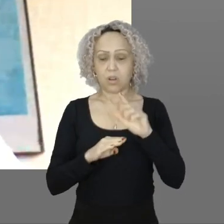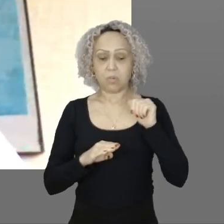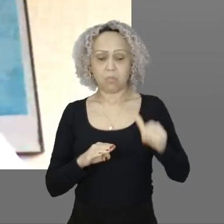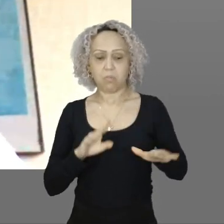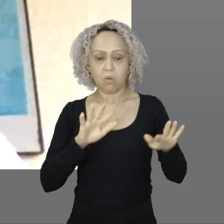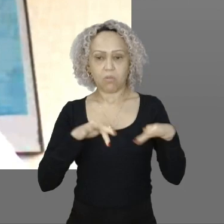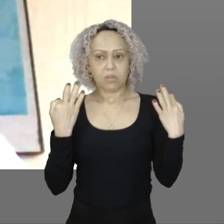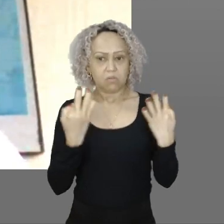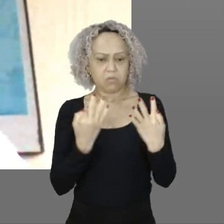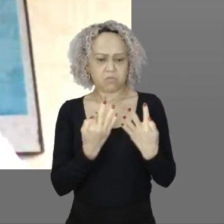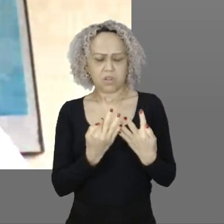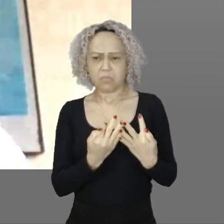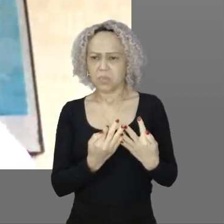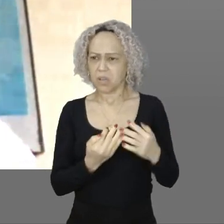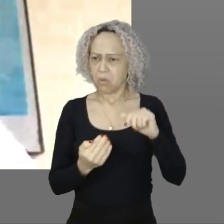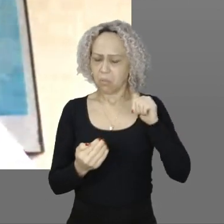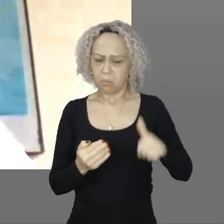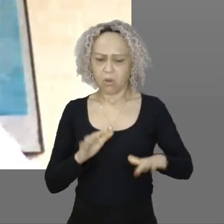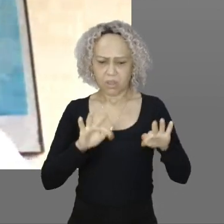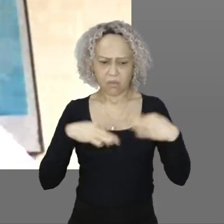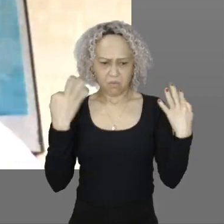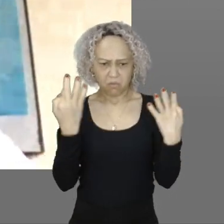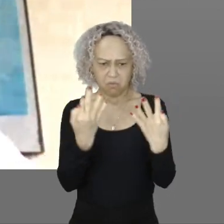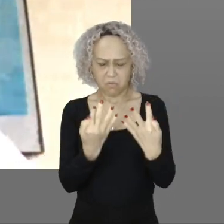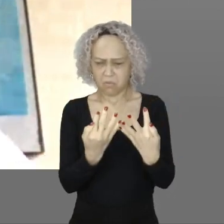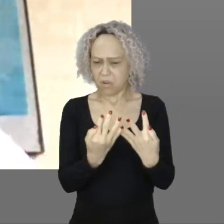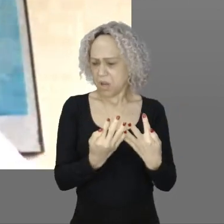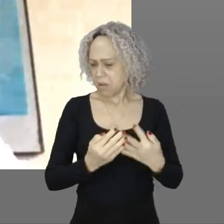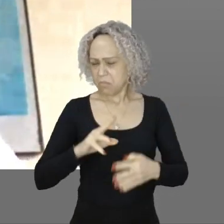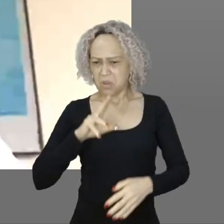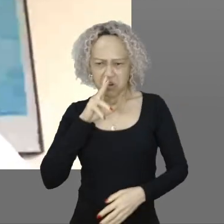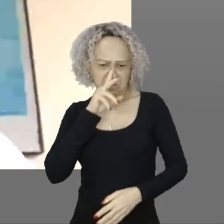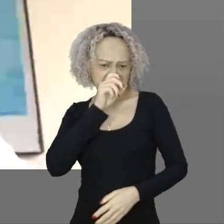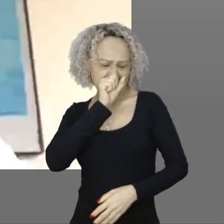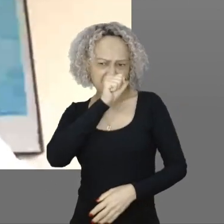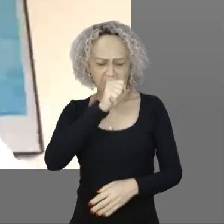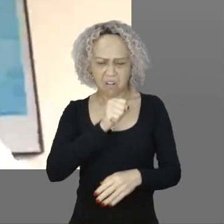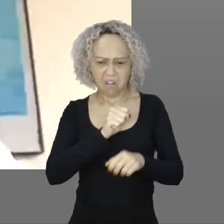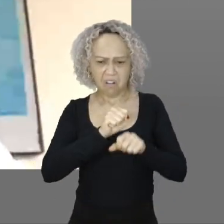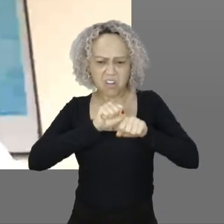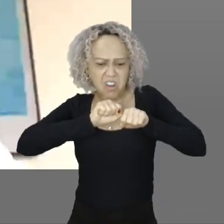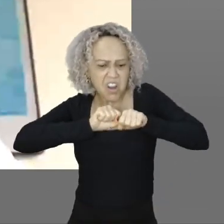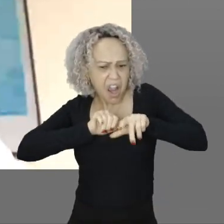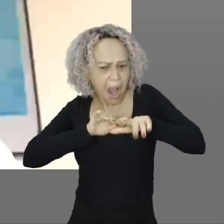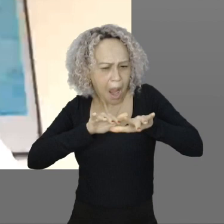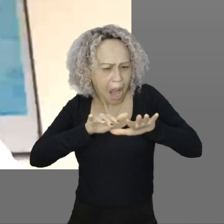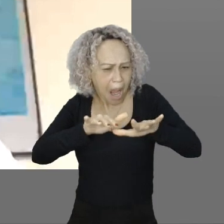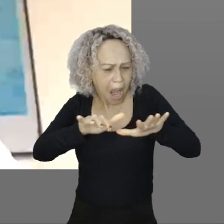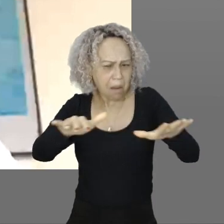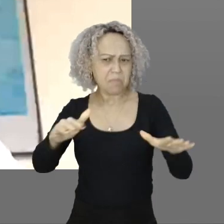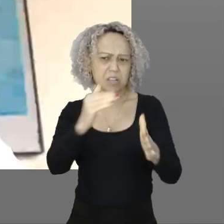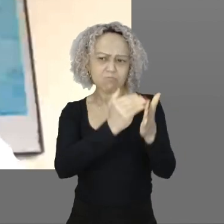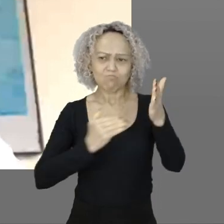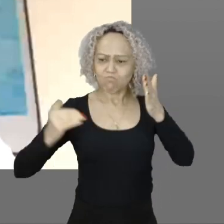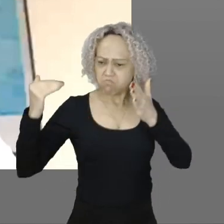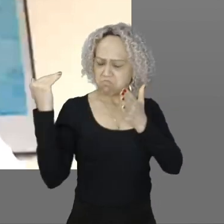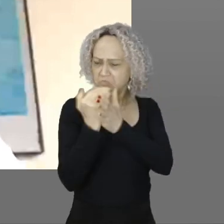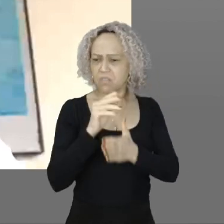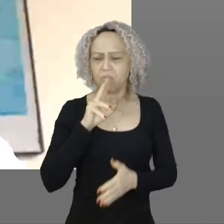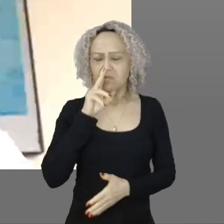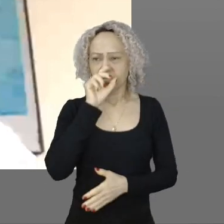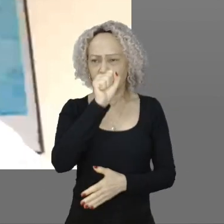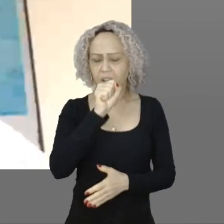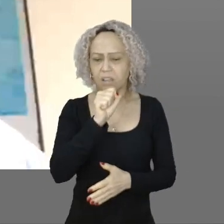Família. Eu chamo de Bolsa Família vitaminado, Bolsa Família ampliado, reforçado, onde, de fato, volta-se,